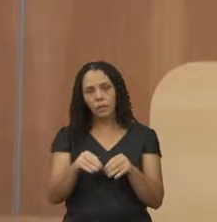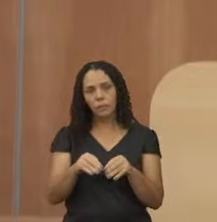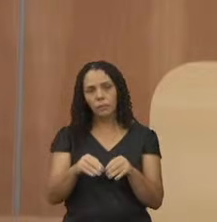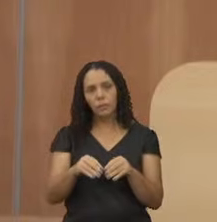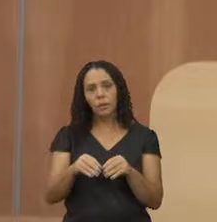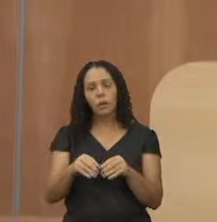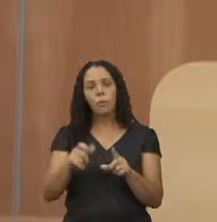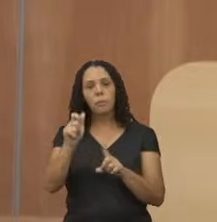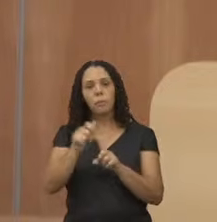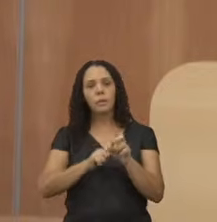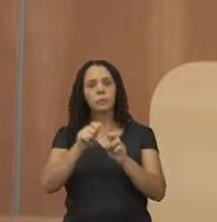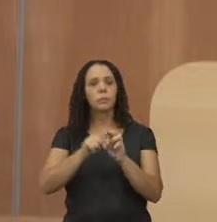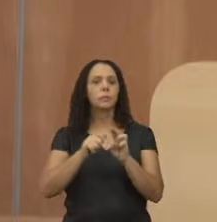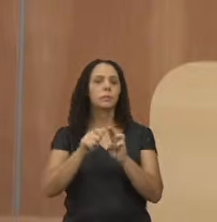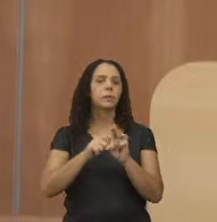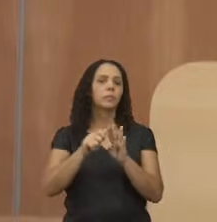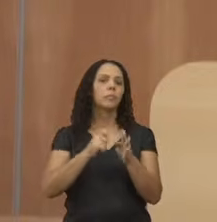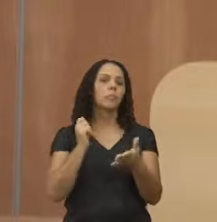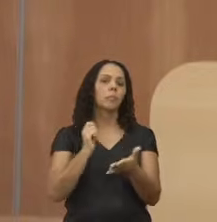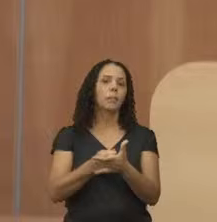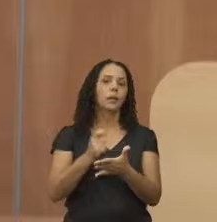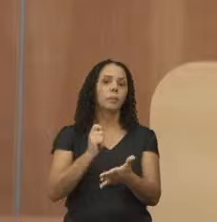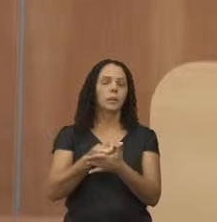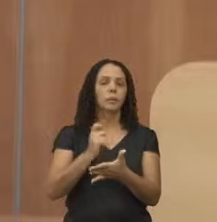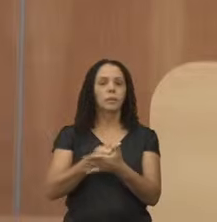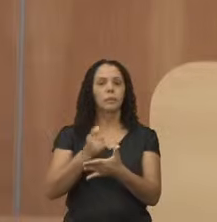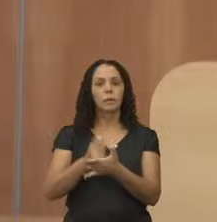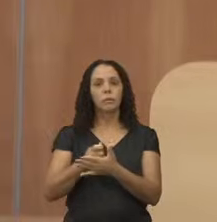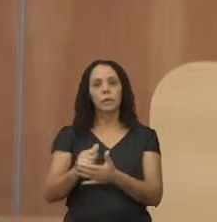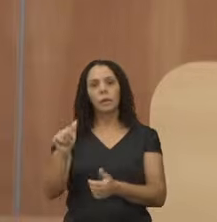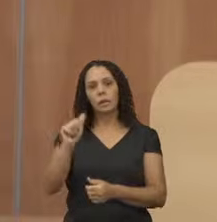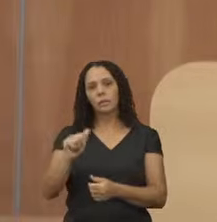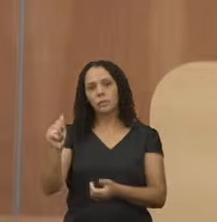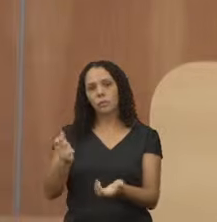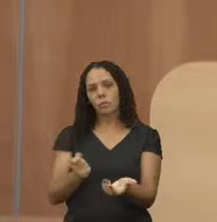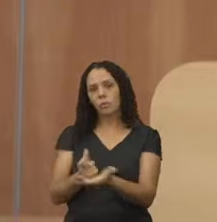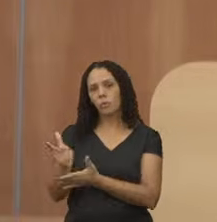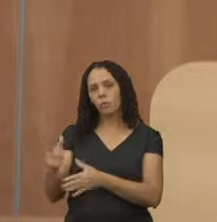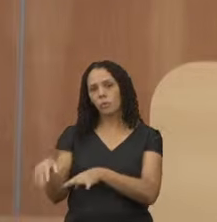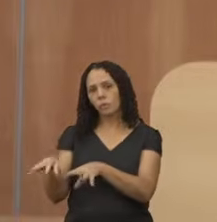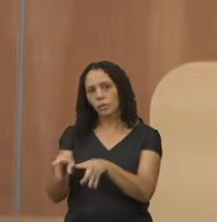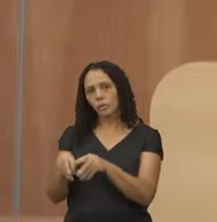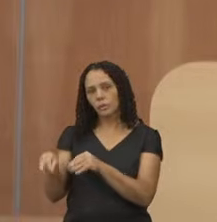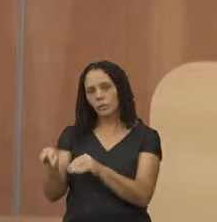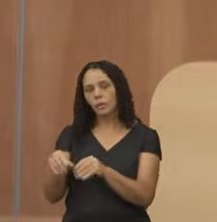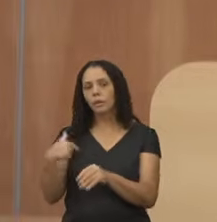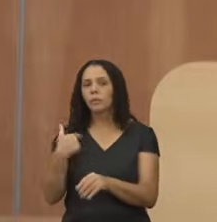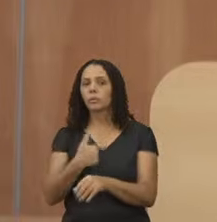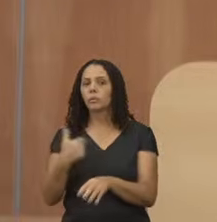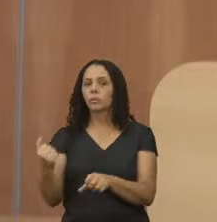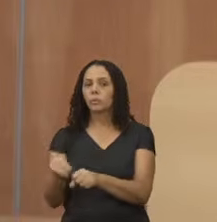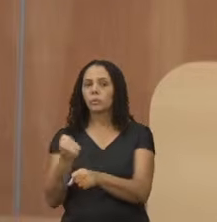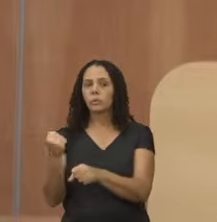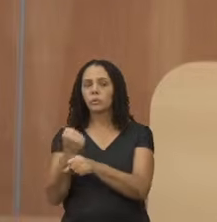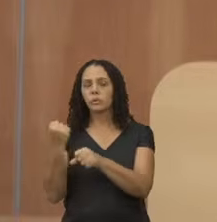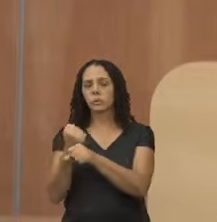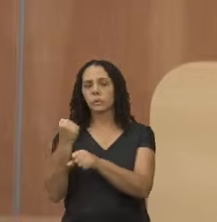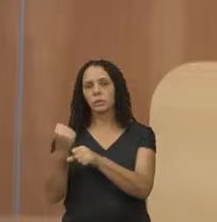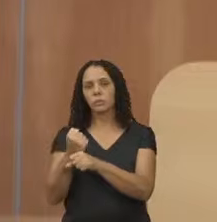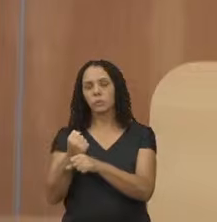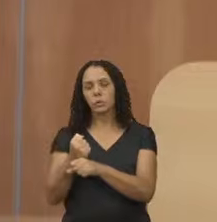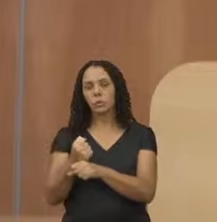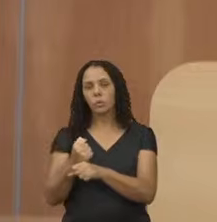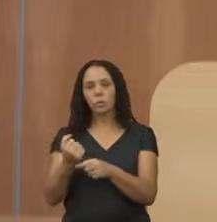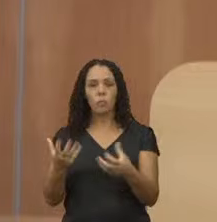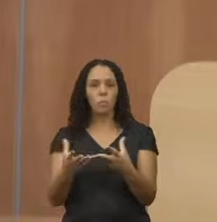contribuía mensalmente com um carnezinho, a associação comprou aquela gleba de terra e a gente construiu aquilo lá mediante